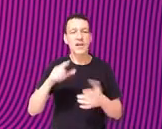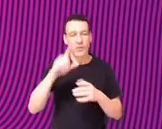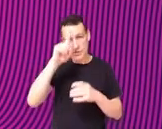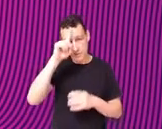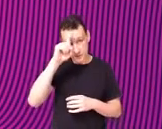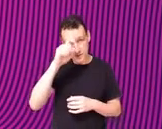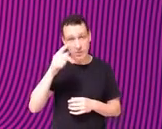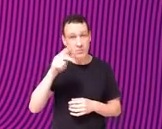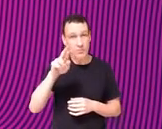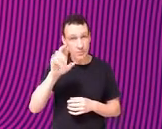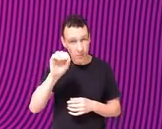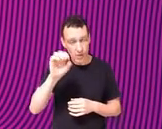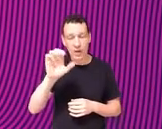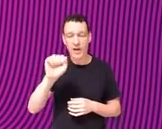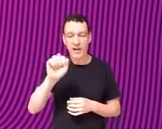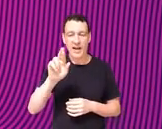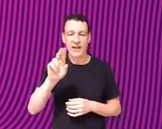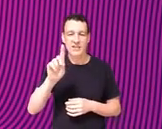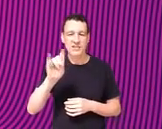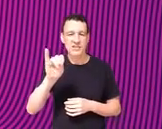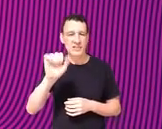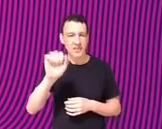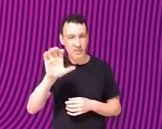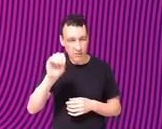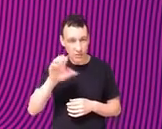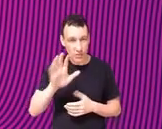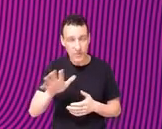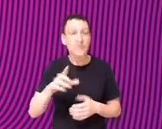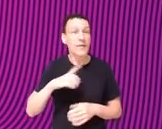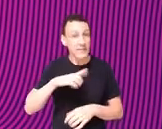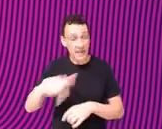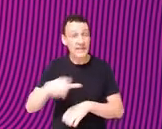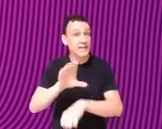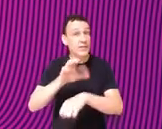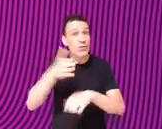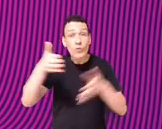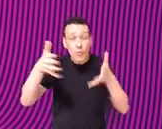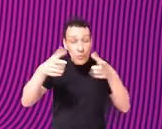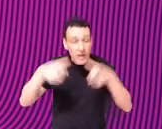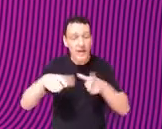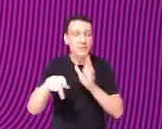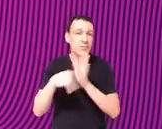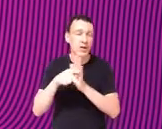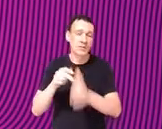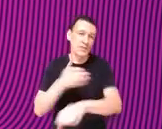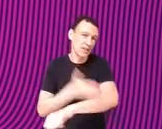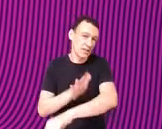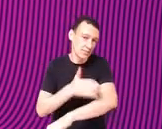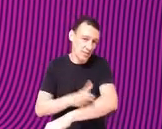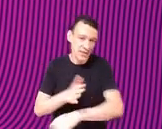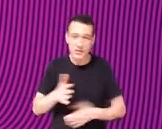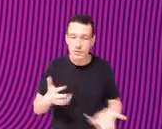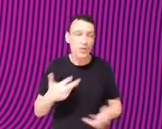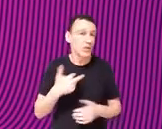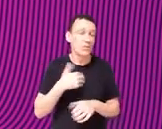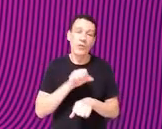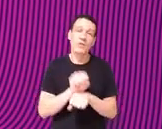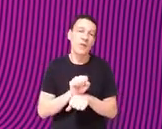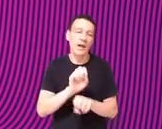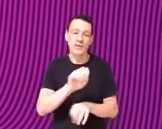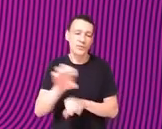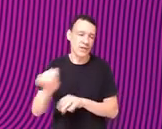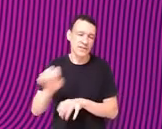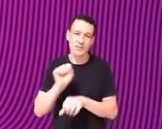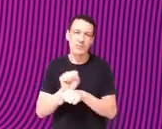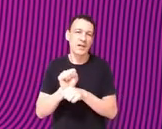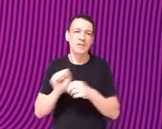e treinamento. Hoje está acontecendo curso de ACLS, já que não pode parar o processo de educação. E, obviamente, a